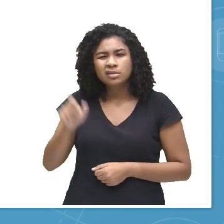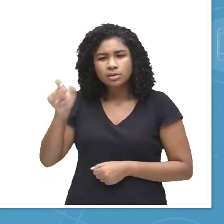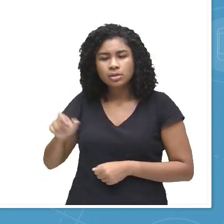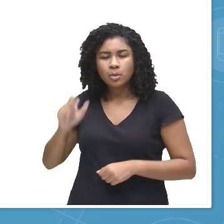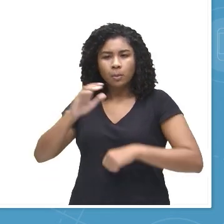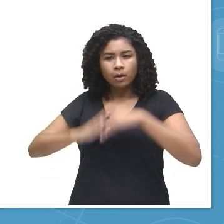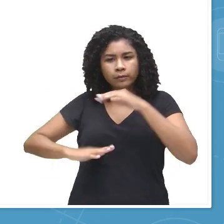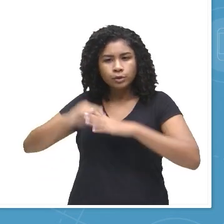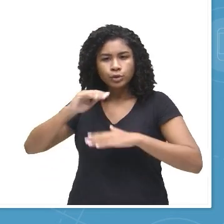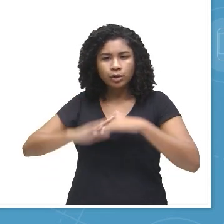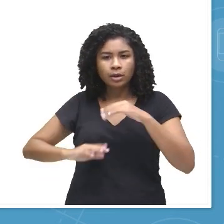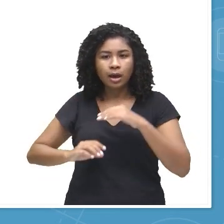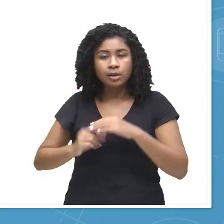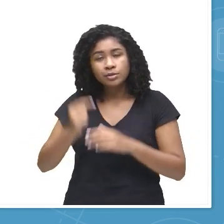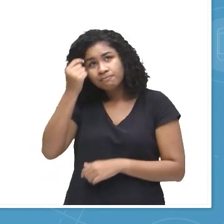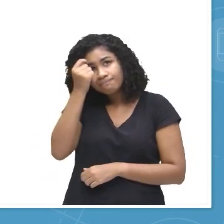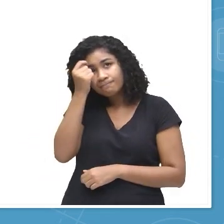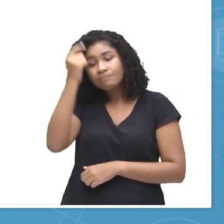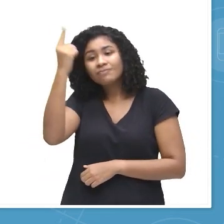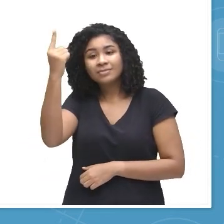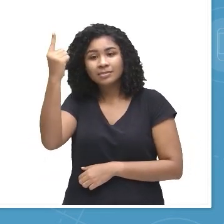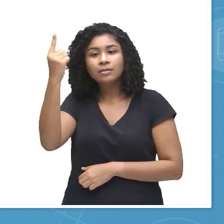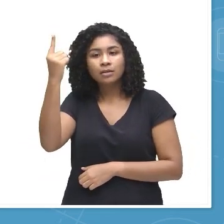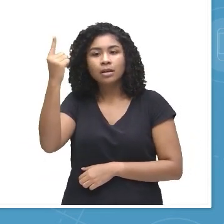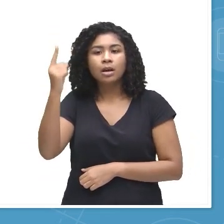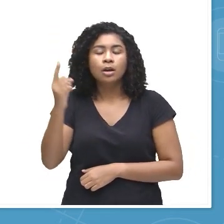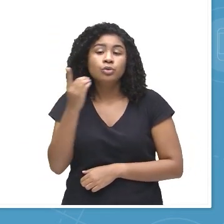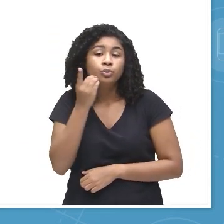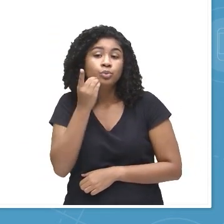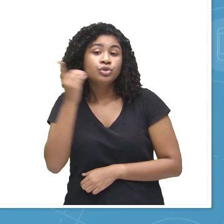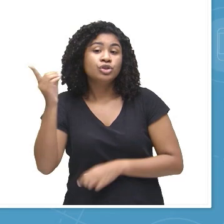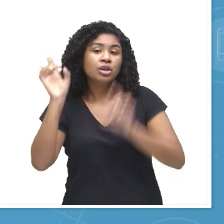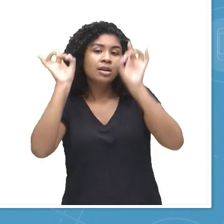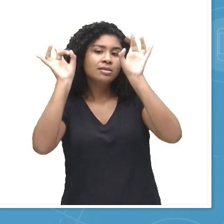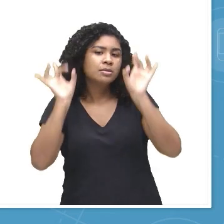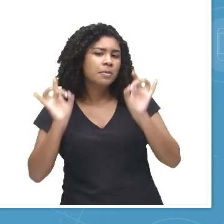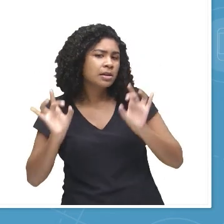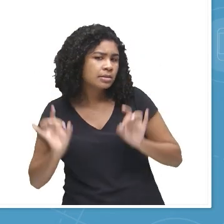dia especial que as cidades pudessem